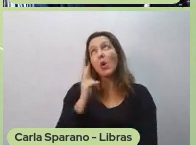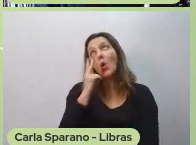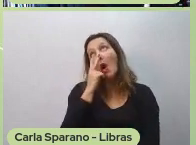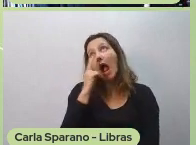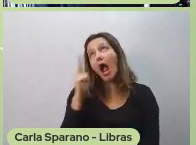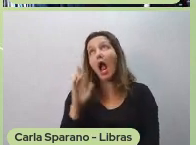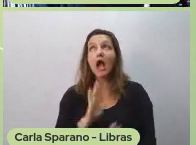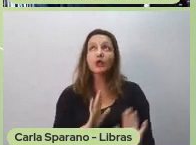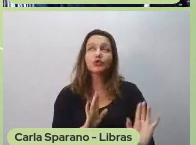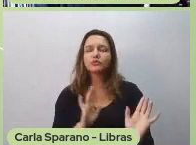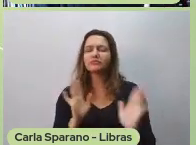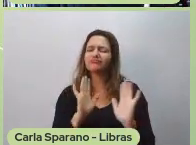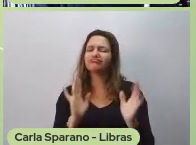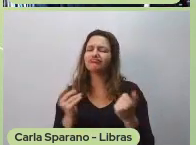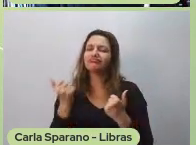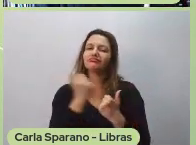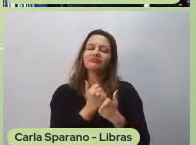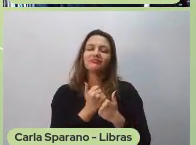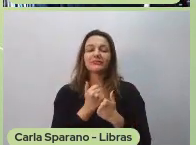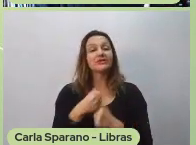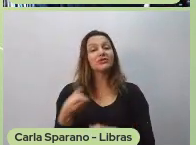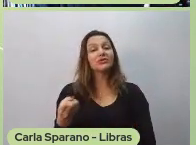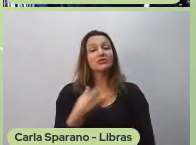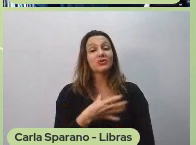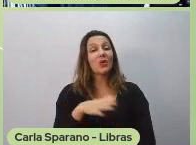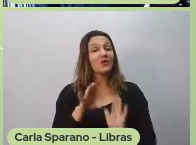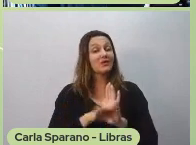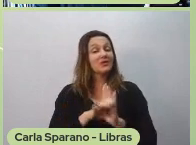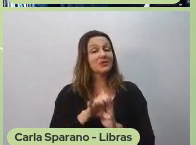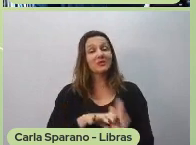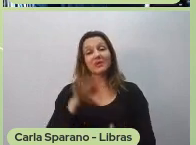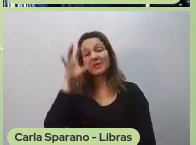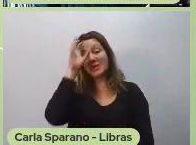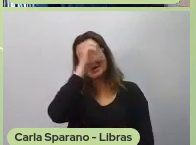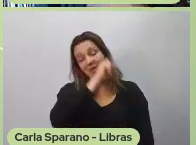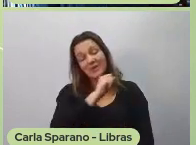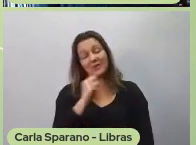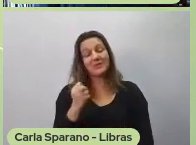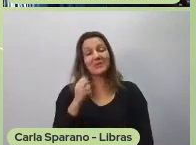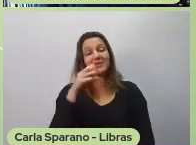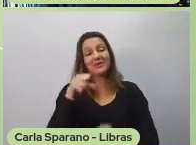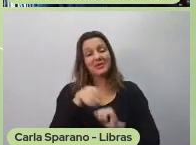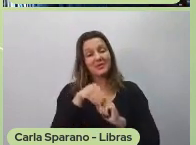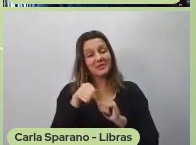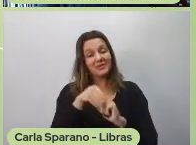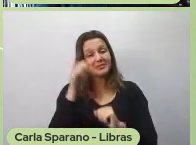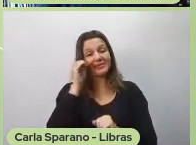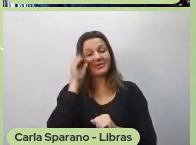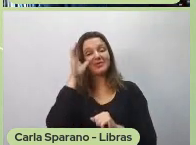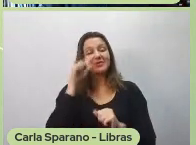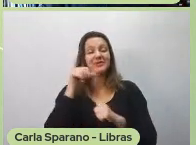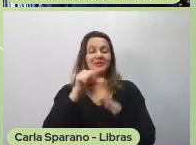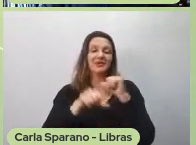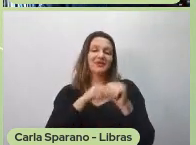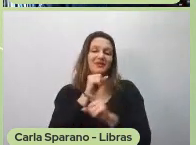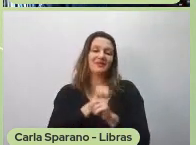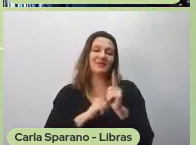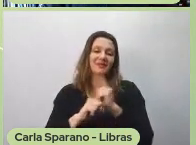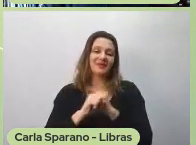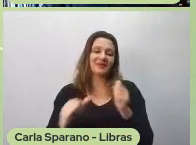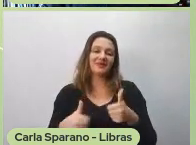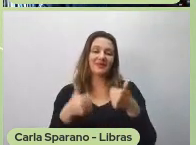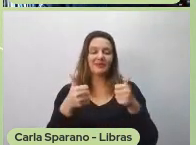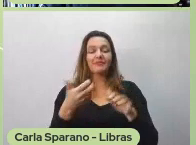por aprendizado, por novos conceitos, e evoluir junto e transformar a nossa sociedade. E como eu falei, a